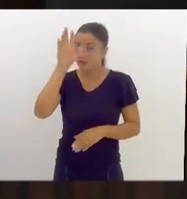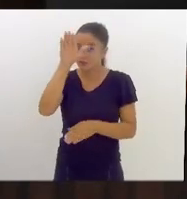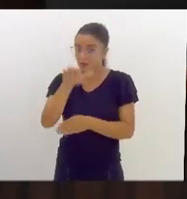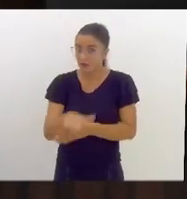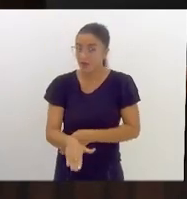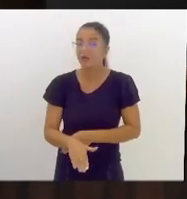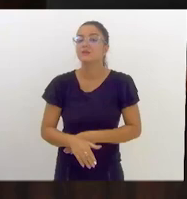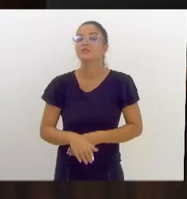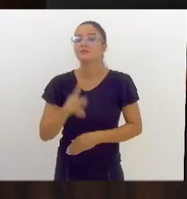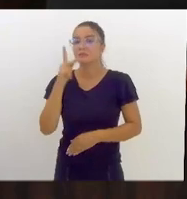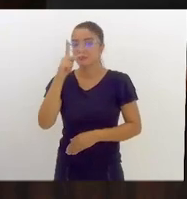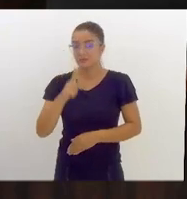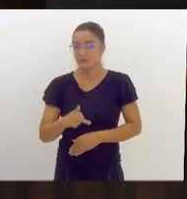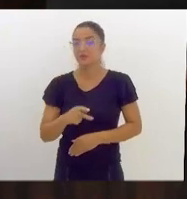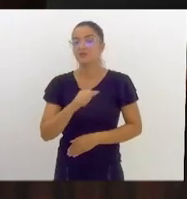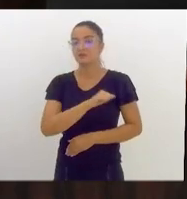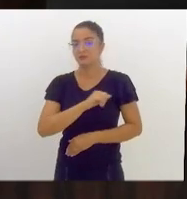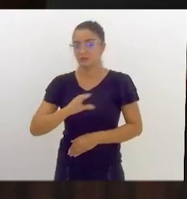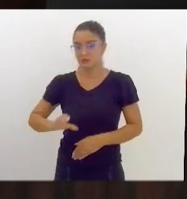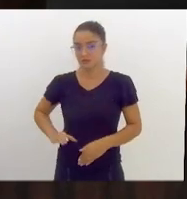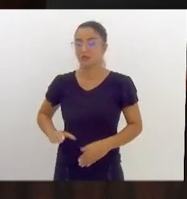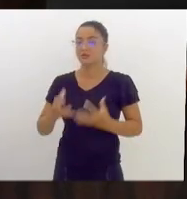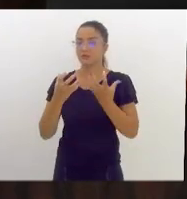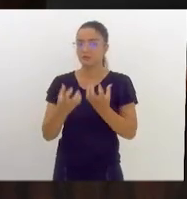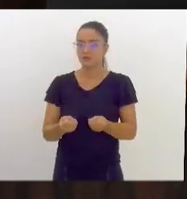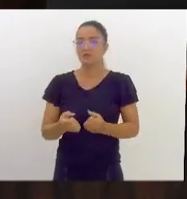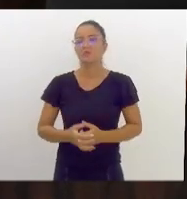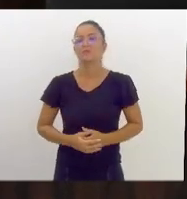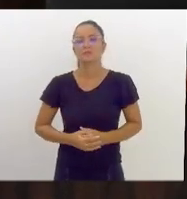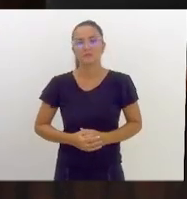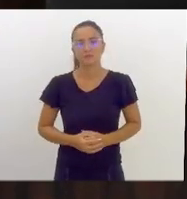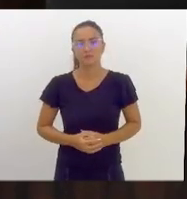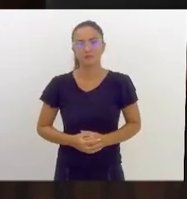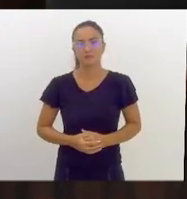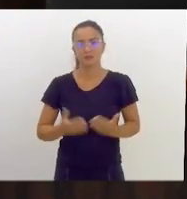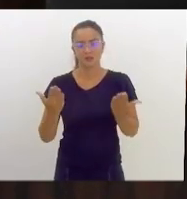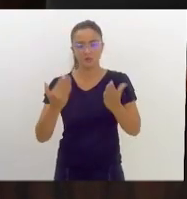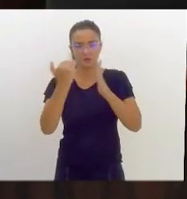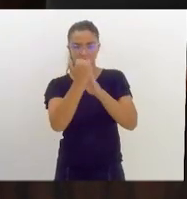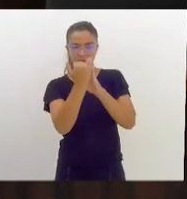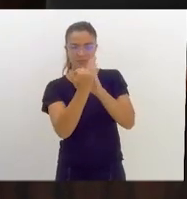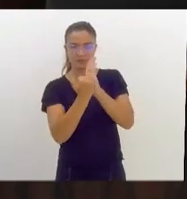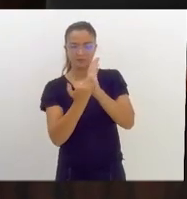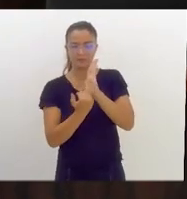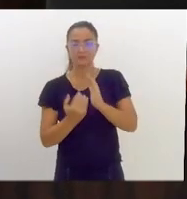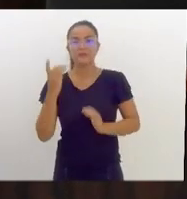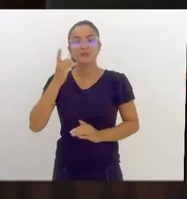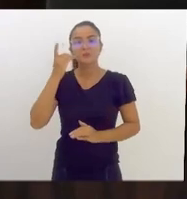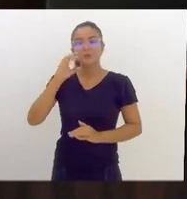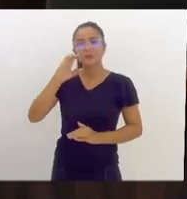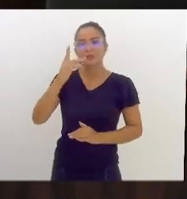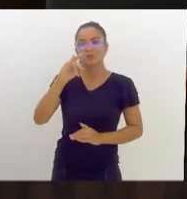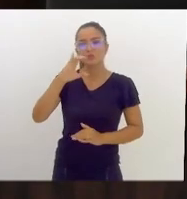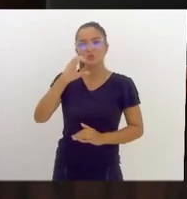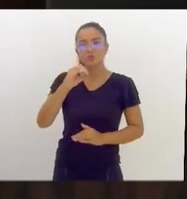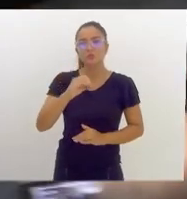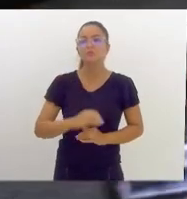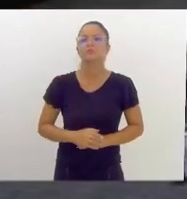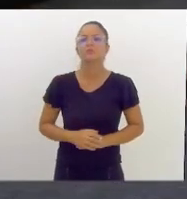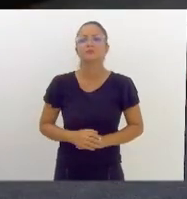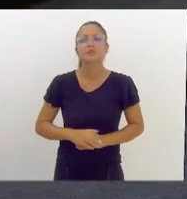estendida pelo presidente André Siciliano. Passa-se a ordem do dia. Deputado Chico Machado. Senhora presidente, eu ia pedir à